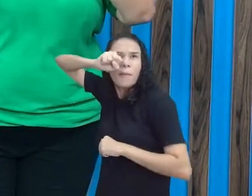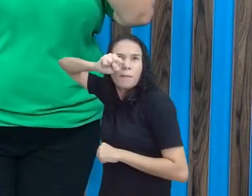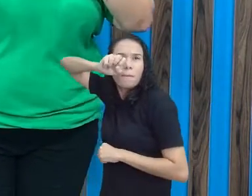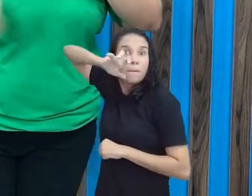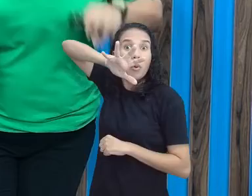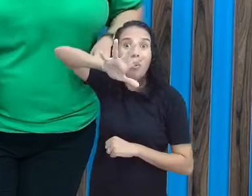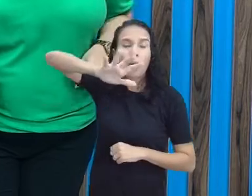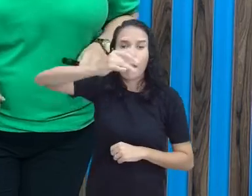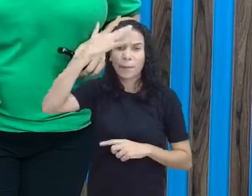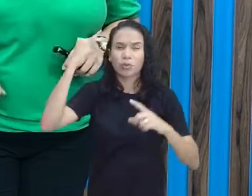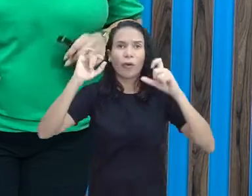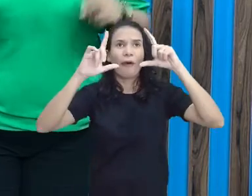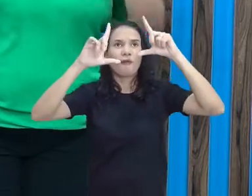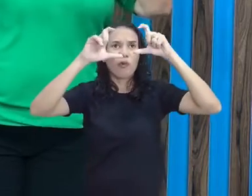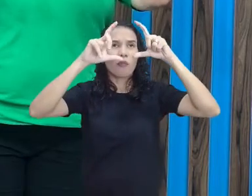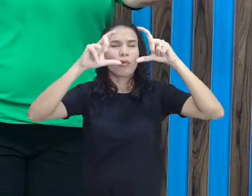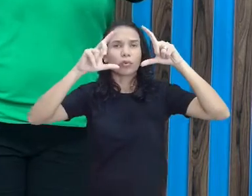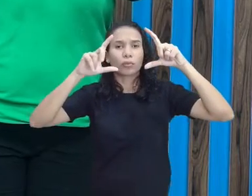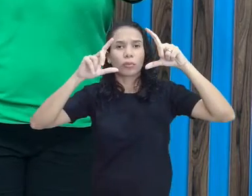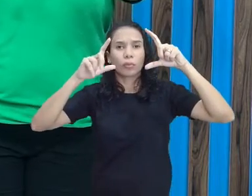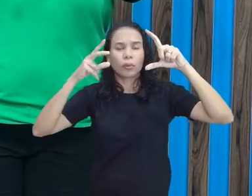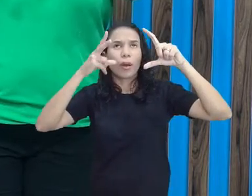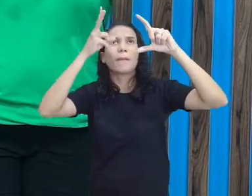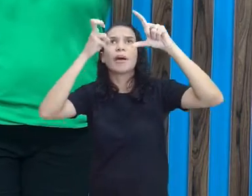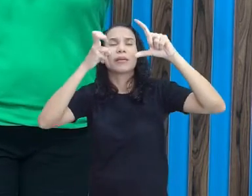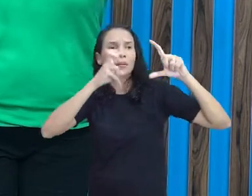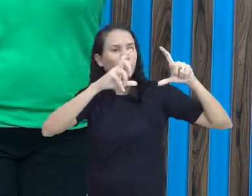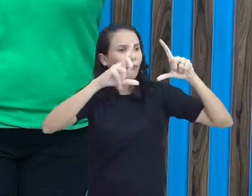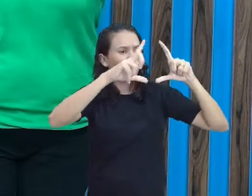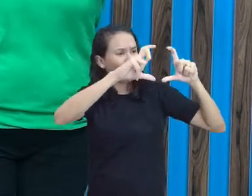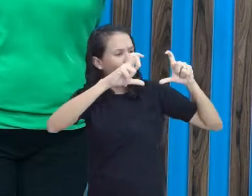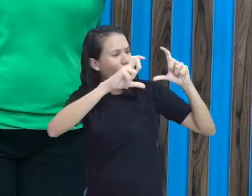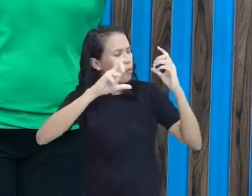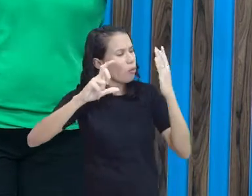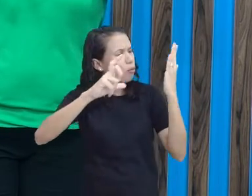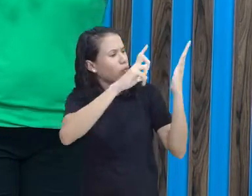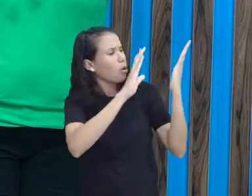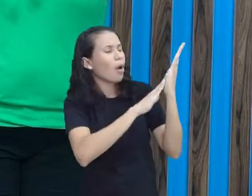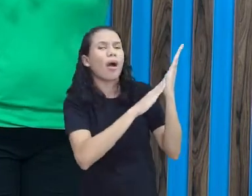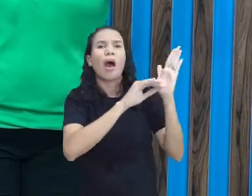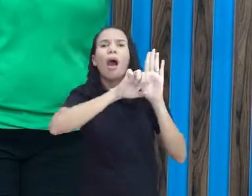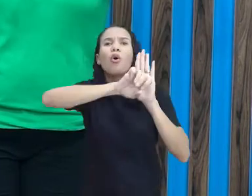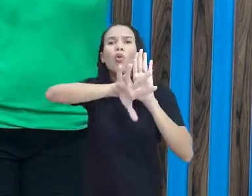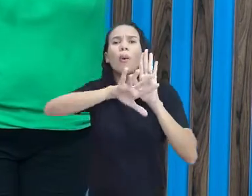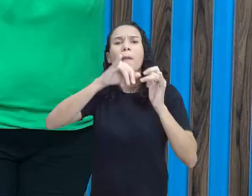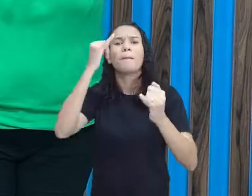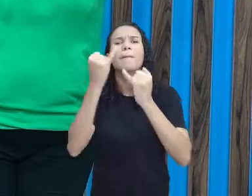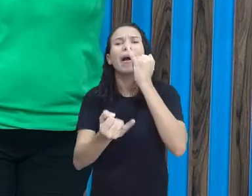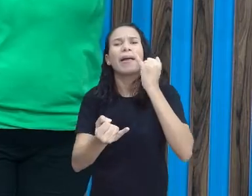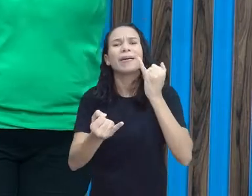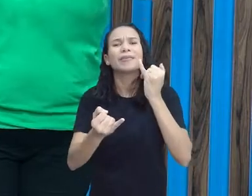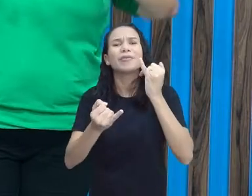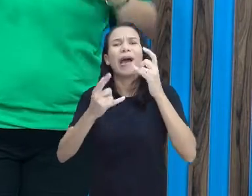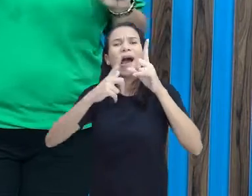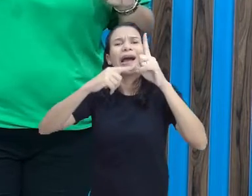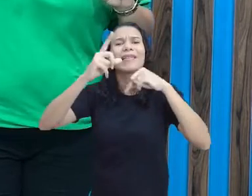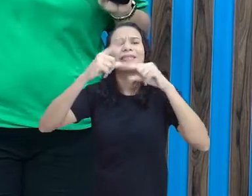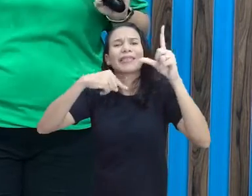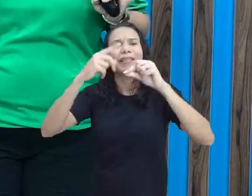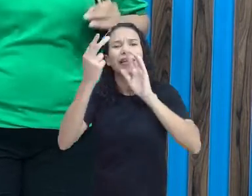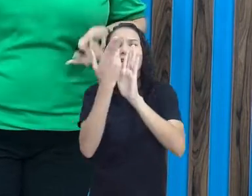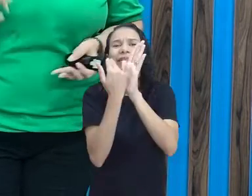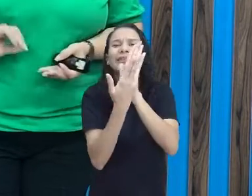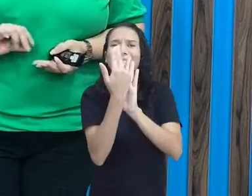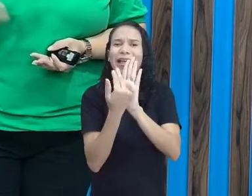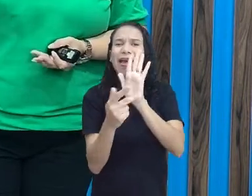Aí, tira uma foto dela. Você vai ver que essa luz, ela fica parecendo como se fosse essa estrelinha